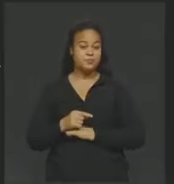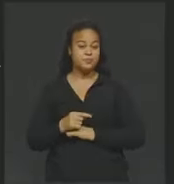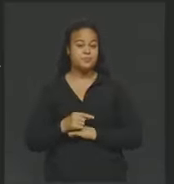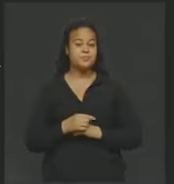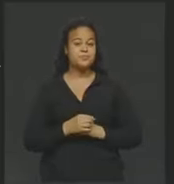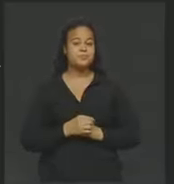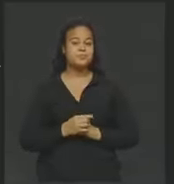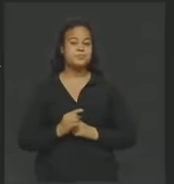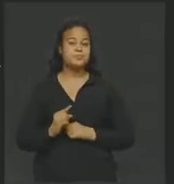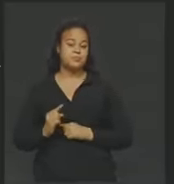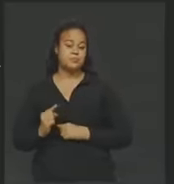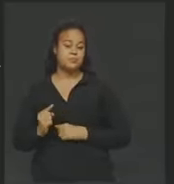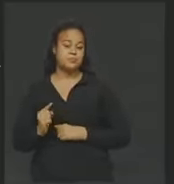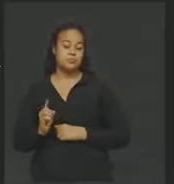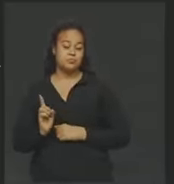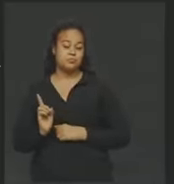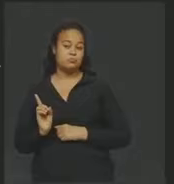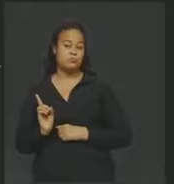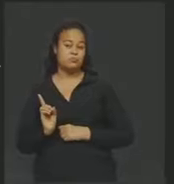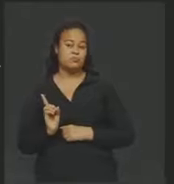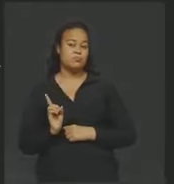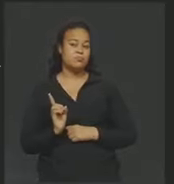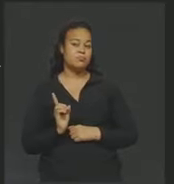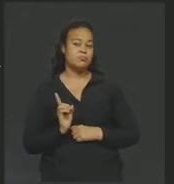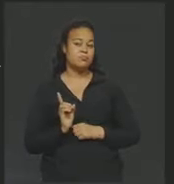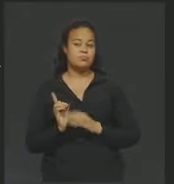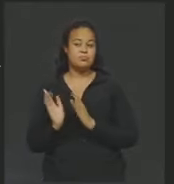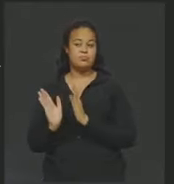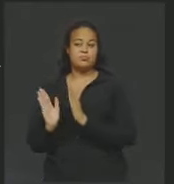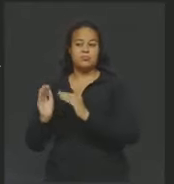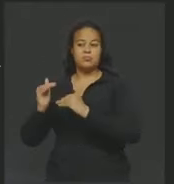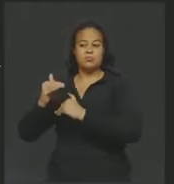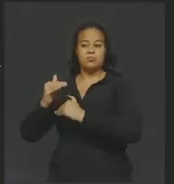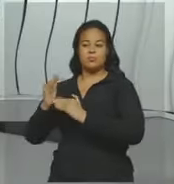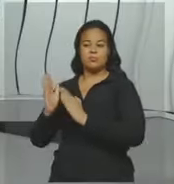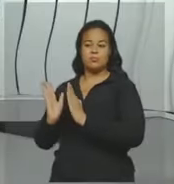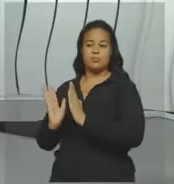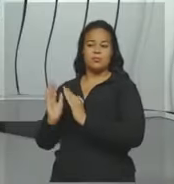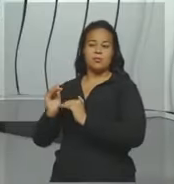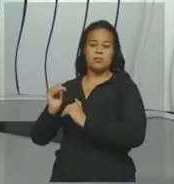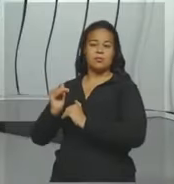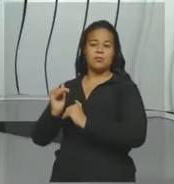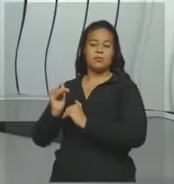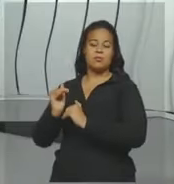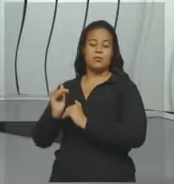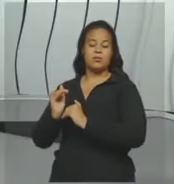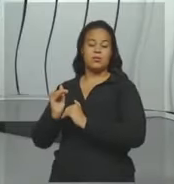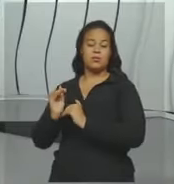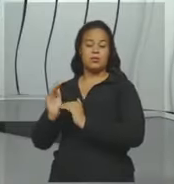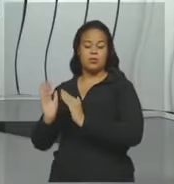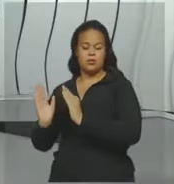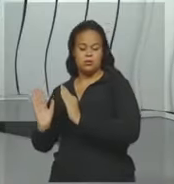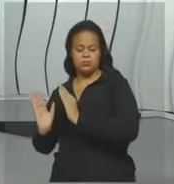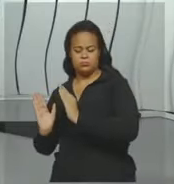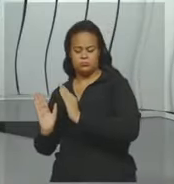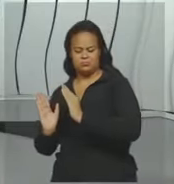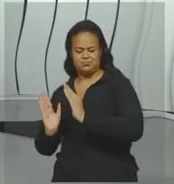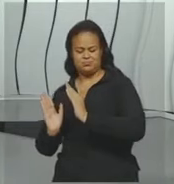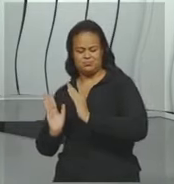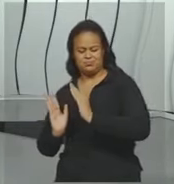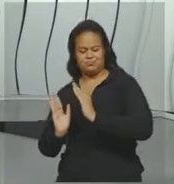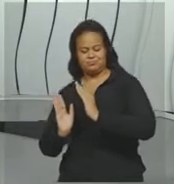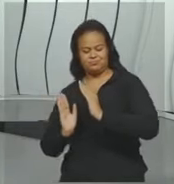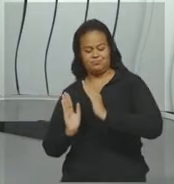ó, vou até ampliar ela, ela está indicando para o lado que você está fazendo uma força